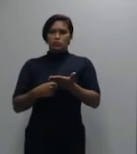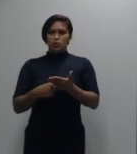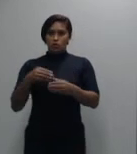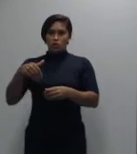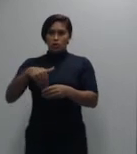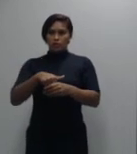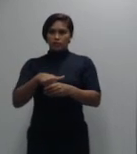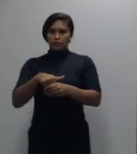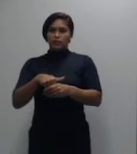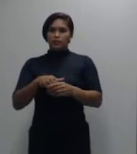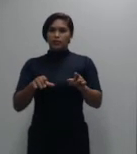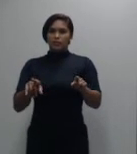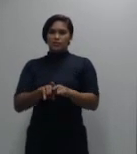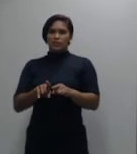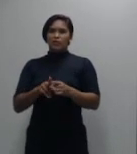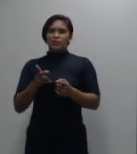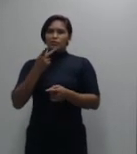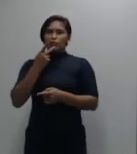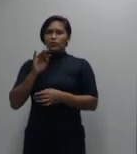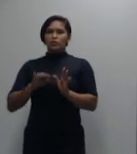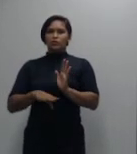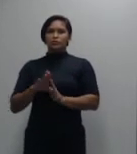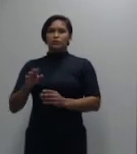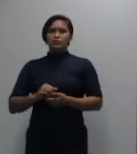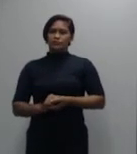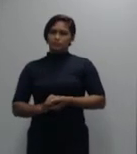voto do eminente relator